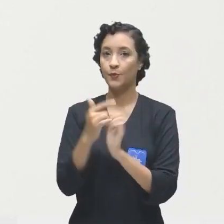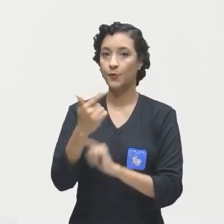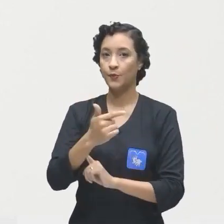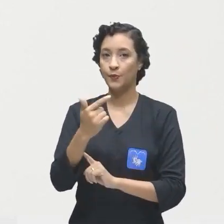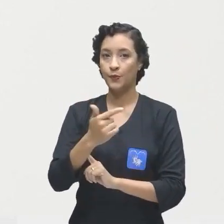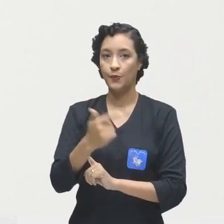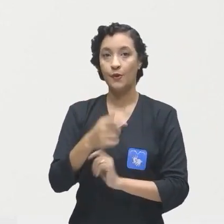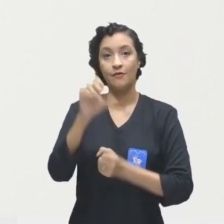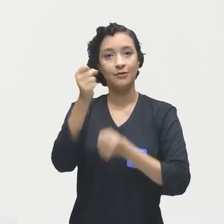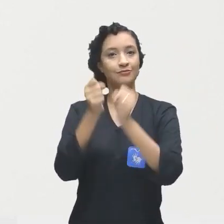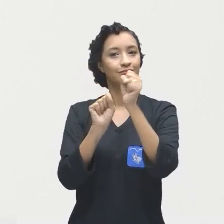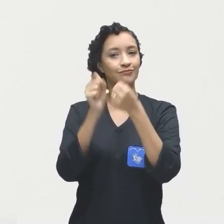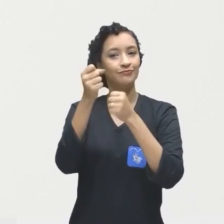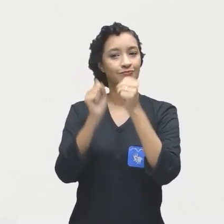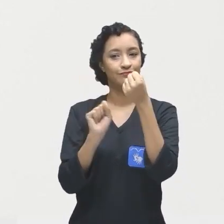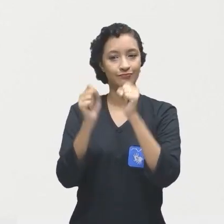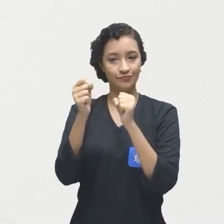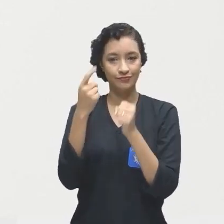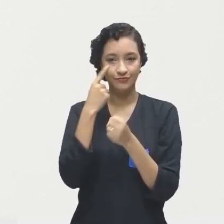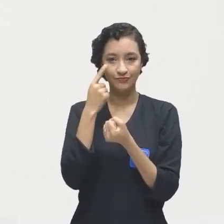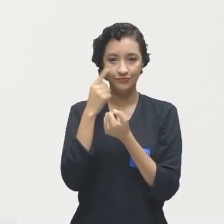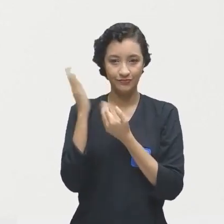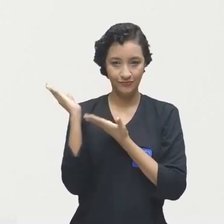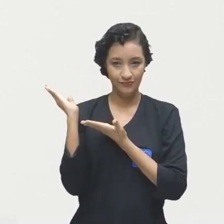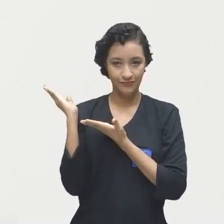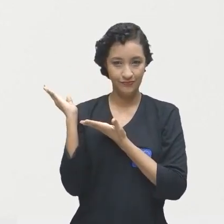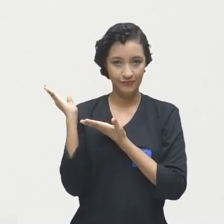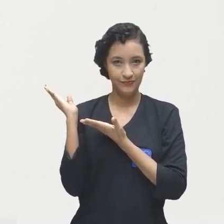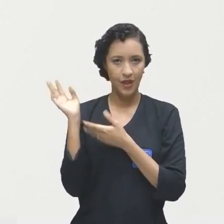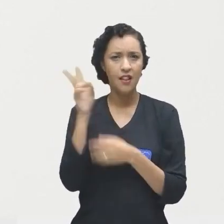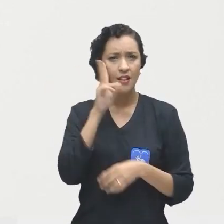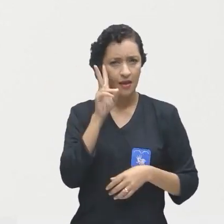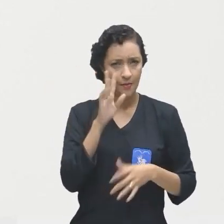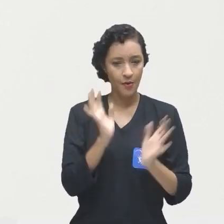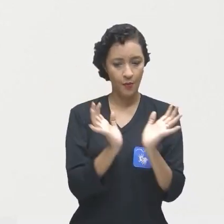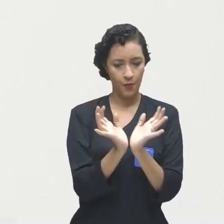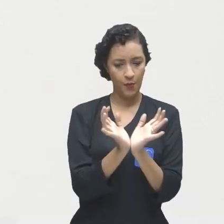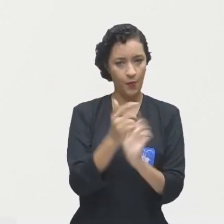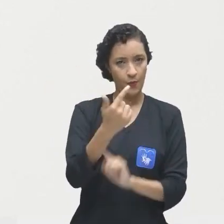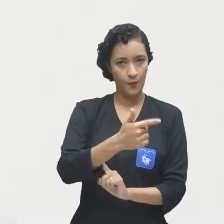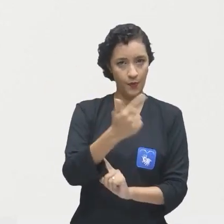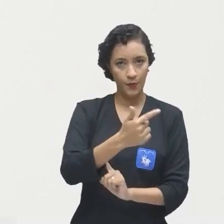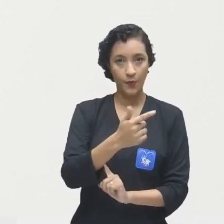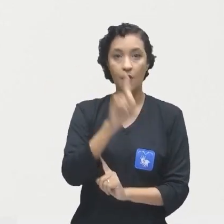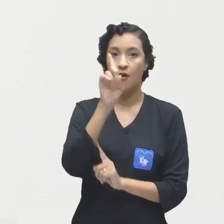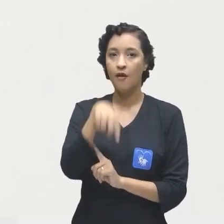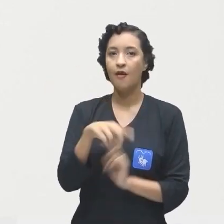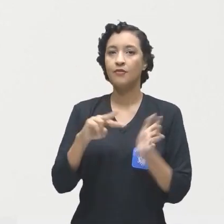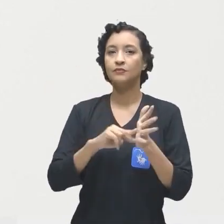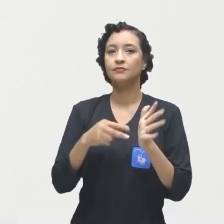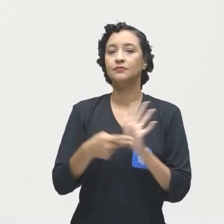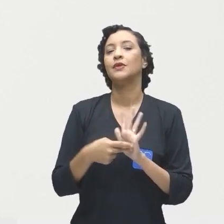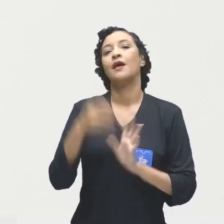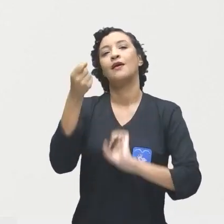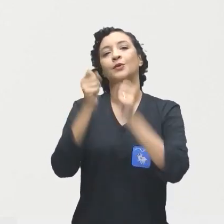industrializadas. Lembra que o setor secundário, ele é a indústria. É o setor da produção